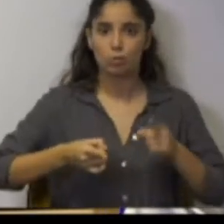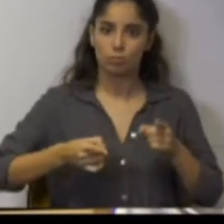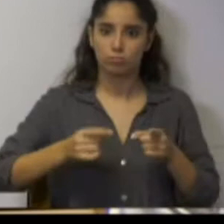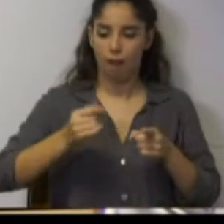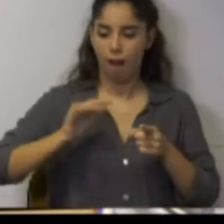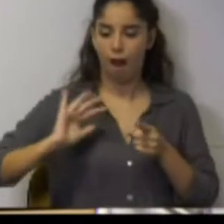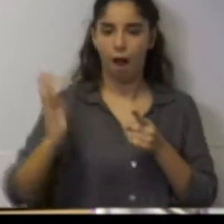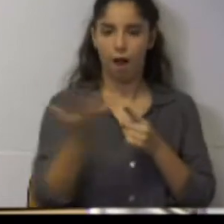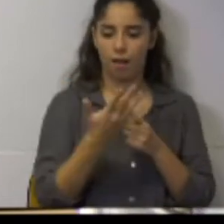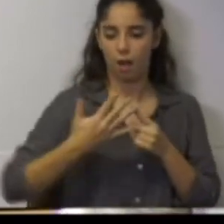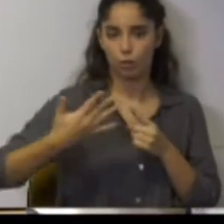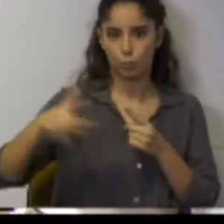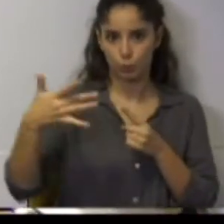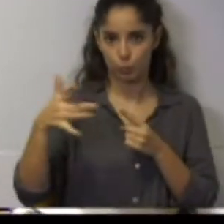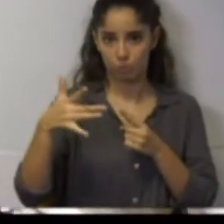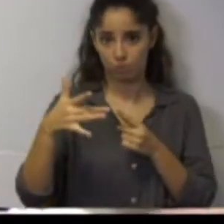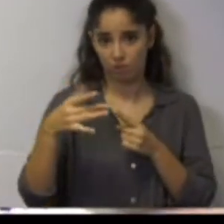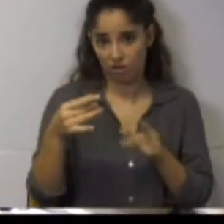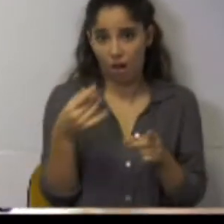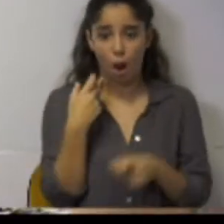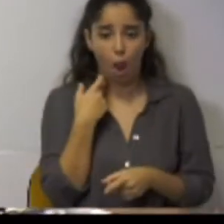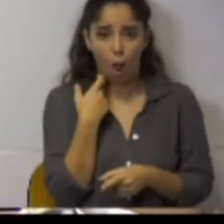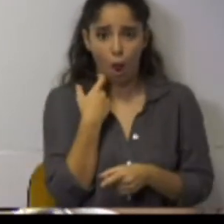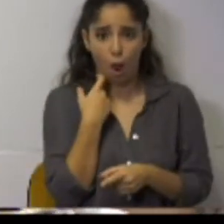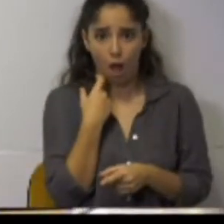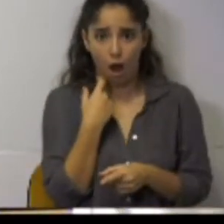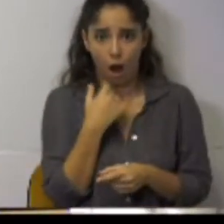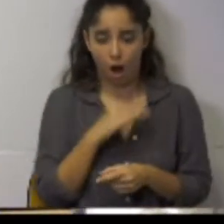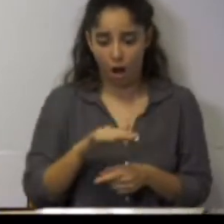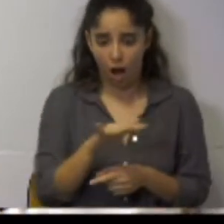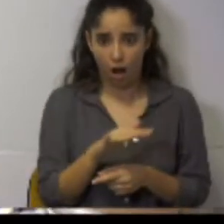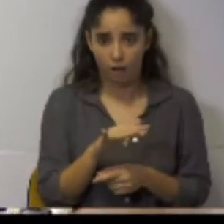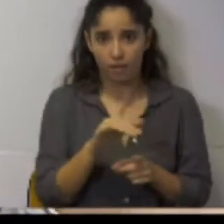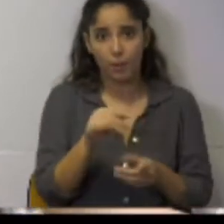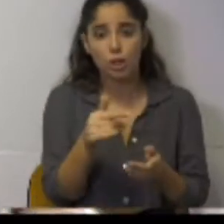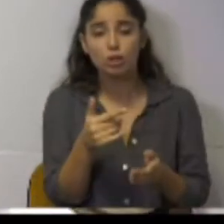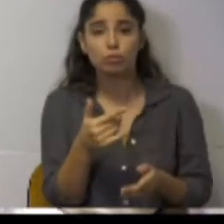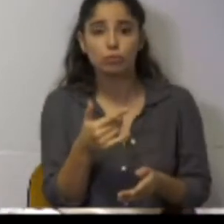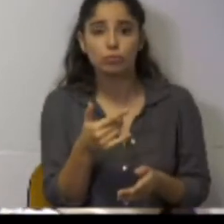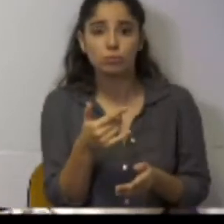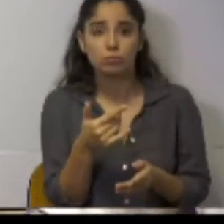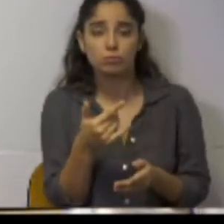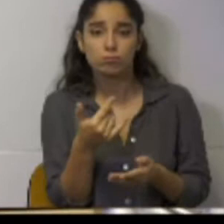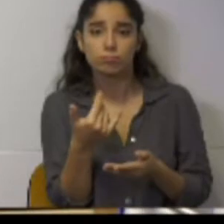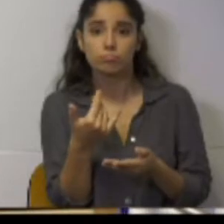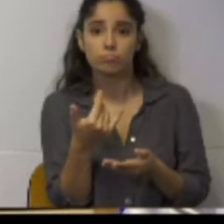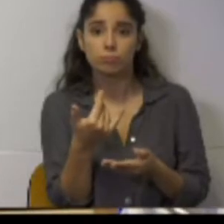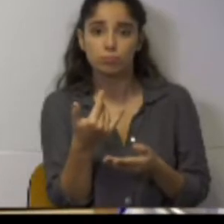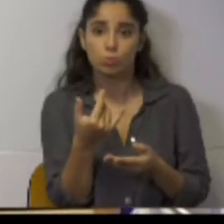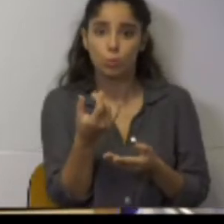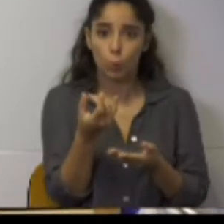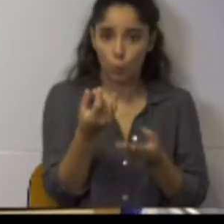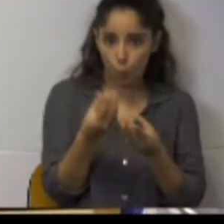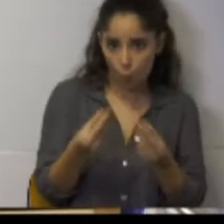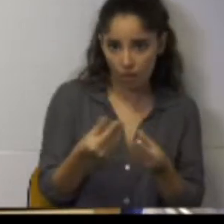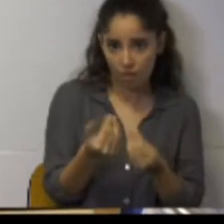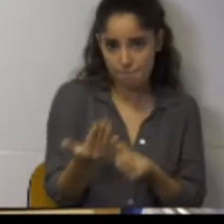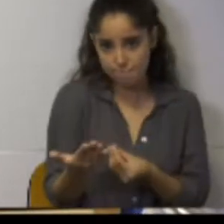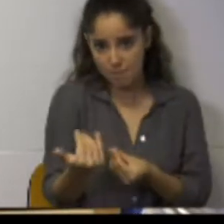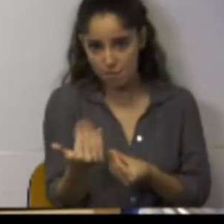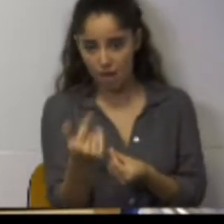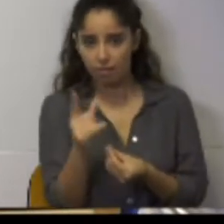ultraperiferia, da nossa pequena escala. Temos a questão da insuficiência das nossas qualificações e a dificuldade em